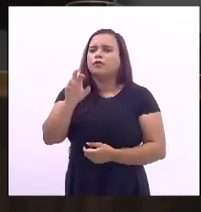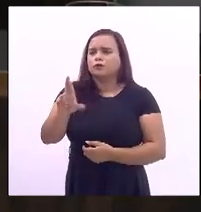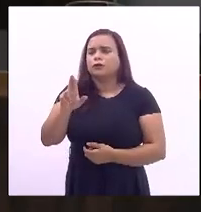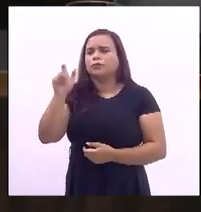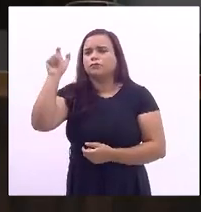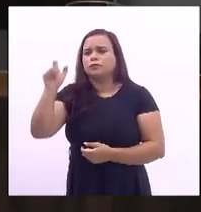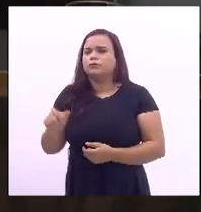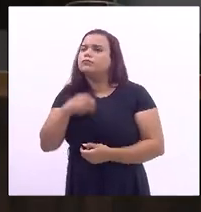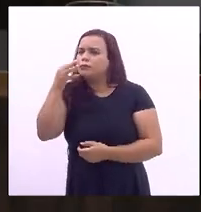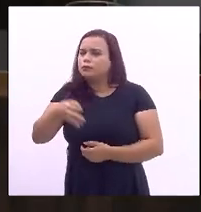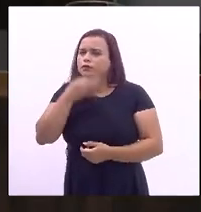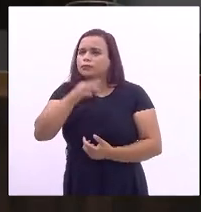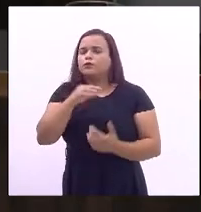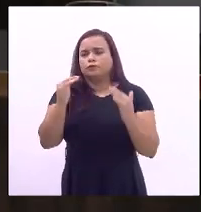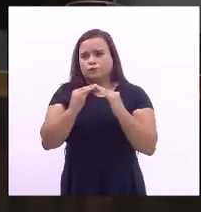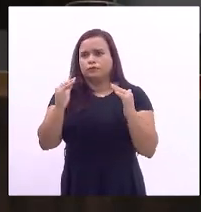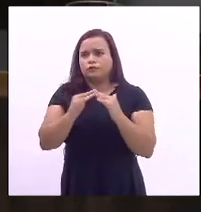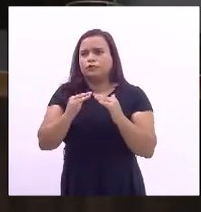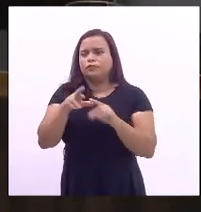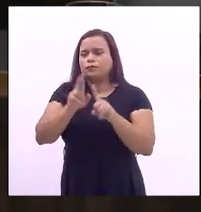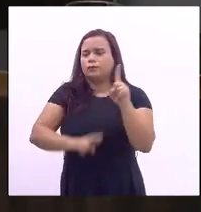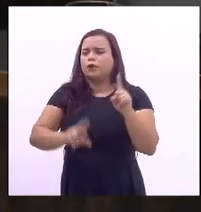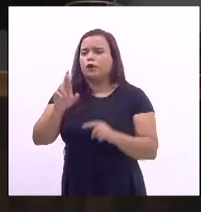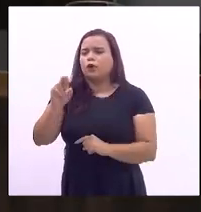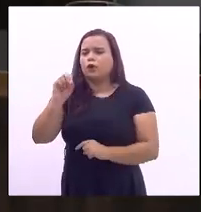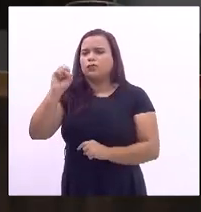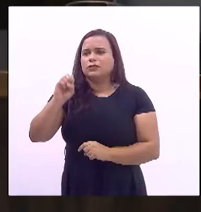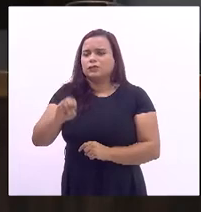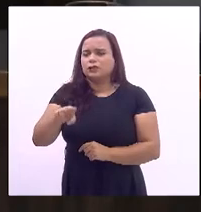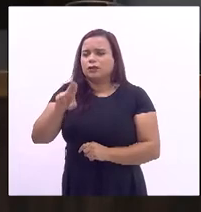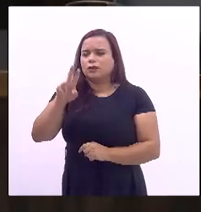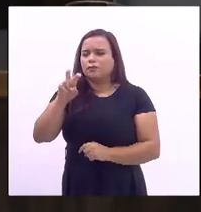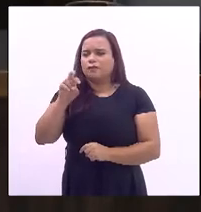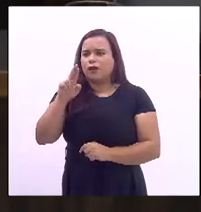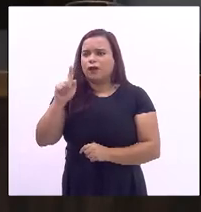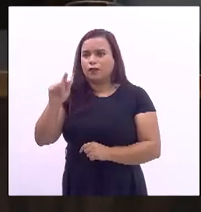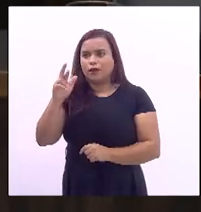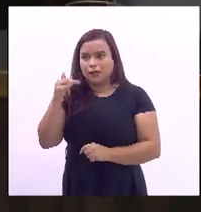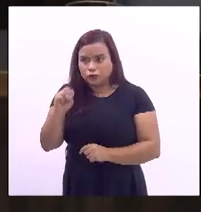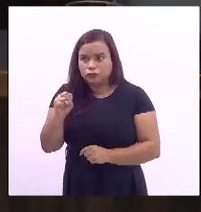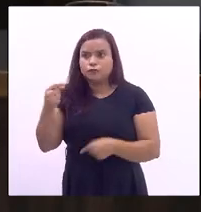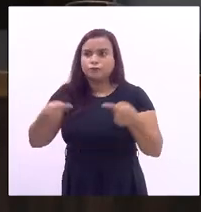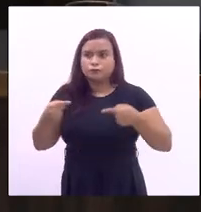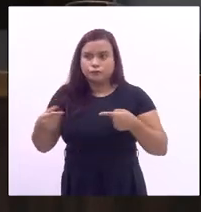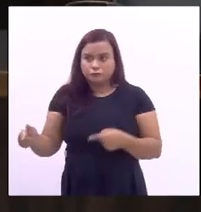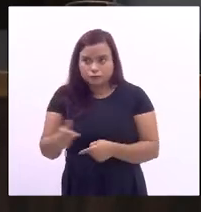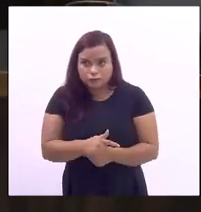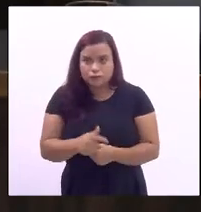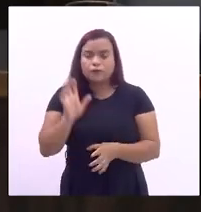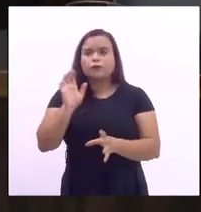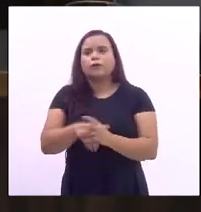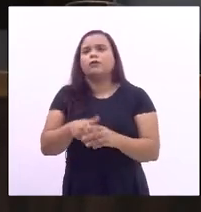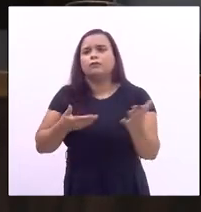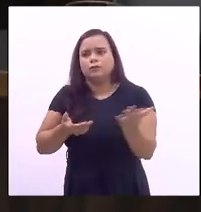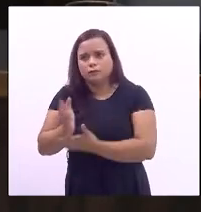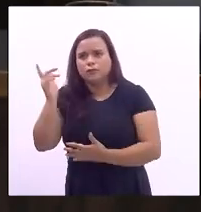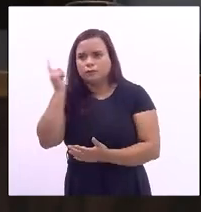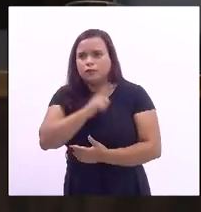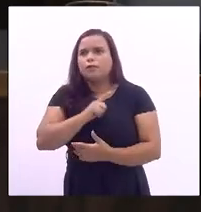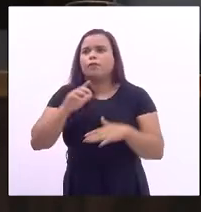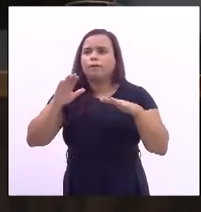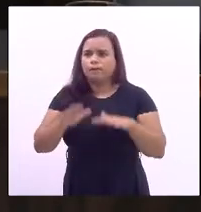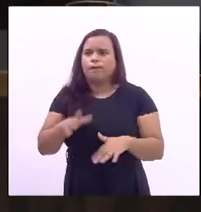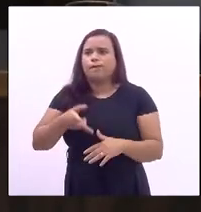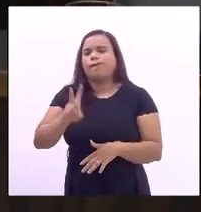de tela favorável lá tô rosenverg Reis em exposição na Avenida e Queira discutir Serra da discussão e votação seus que aprovam permaneçam